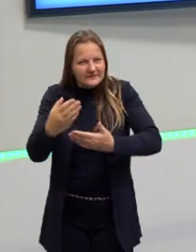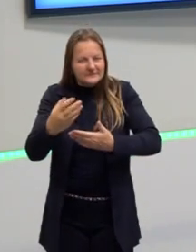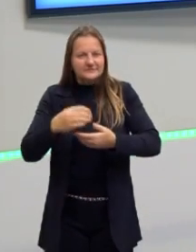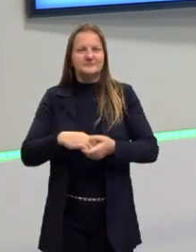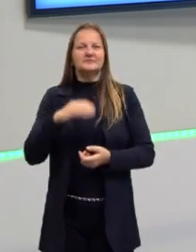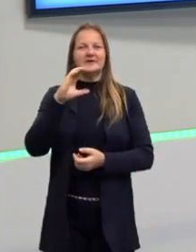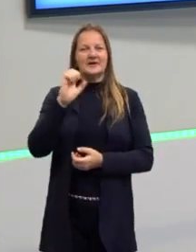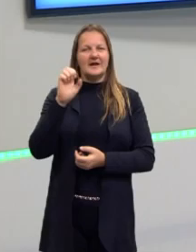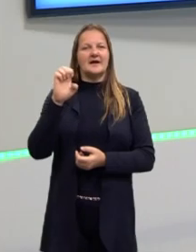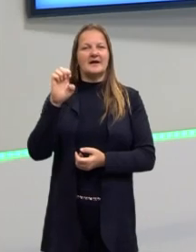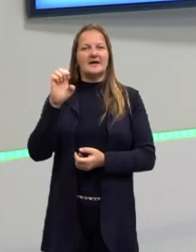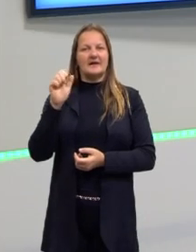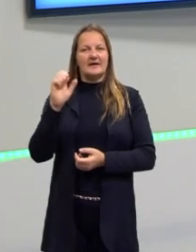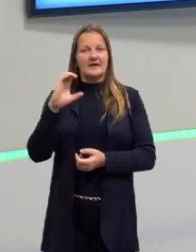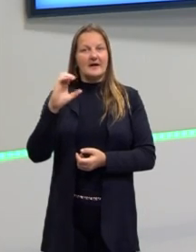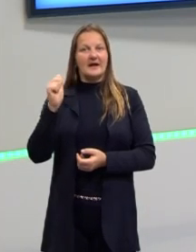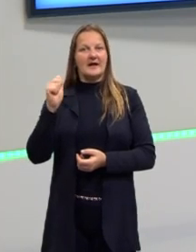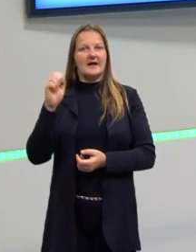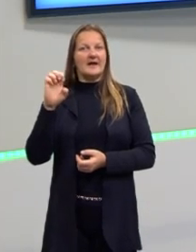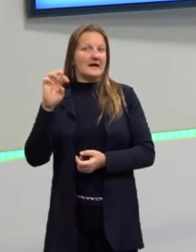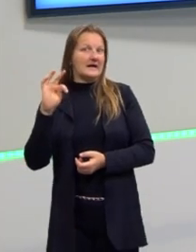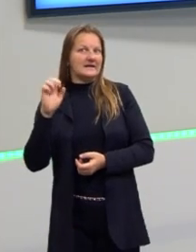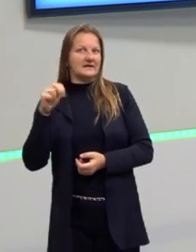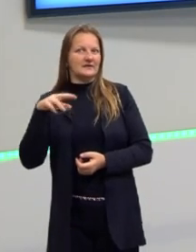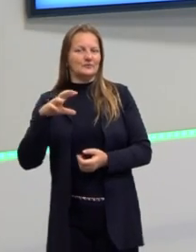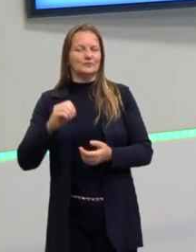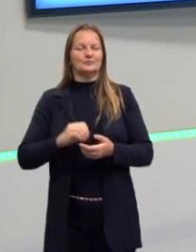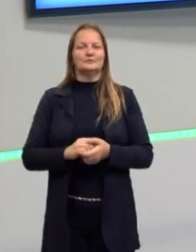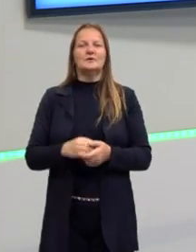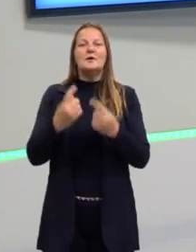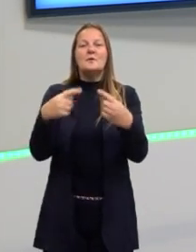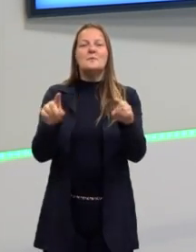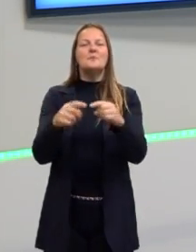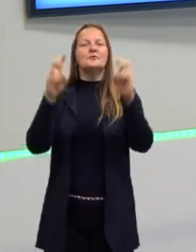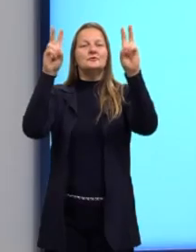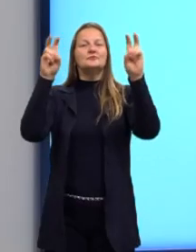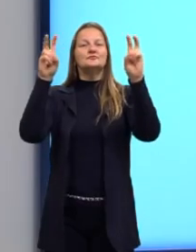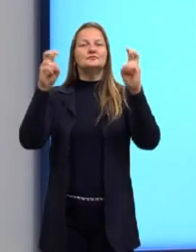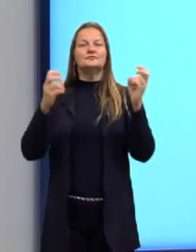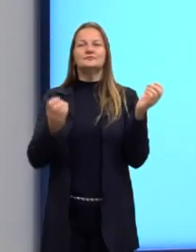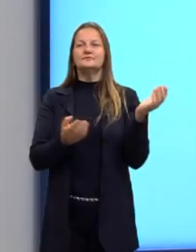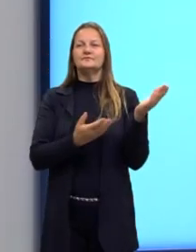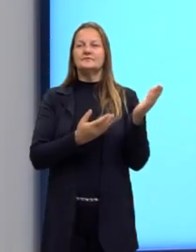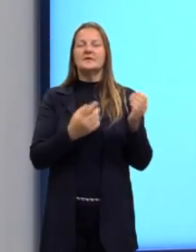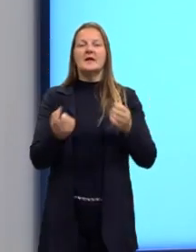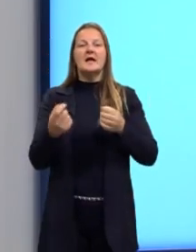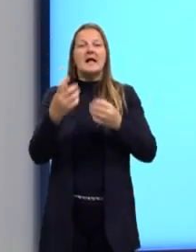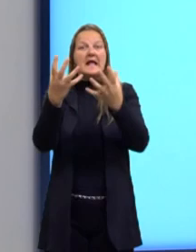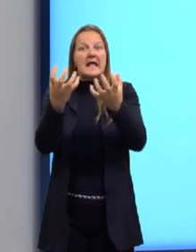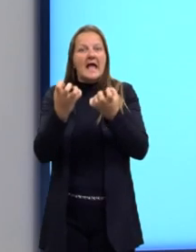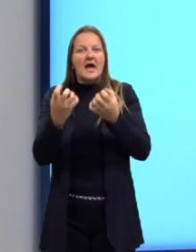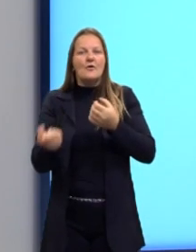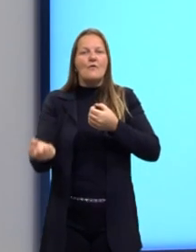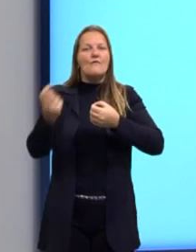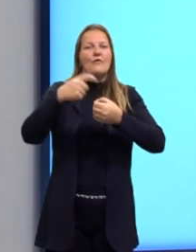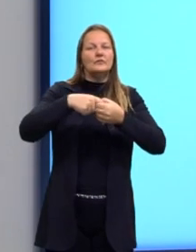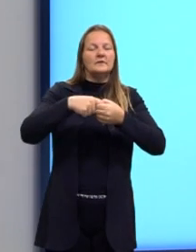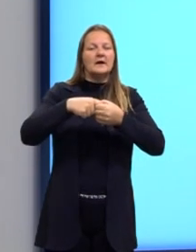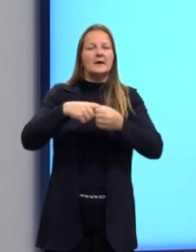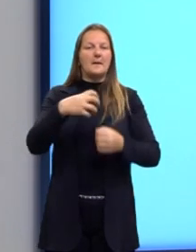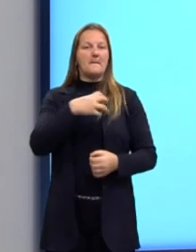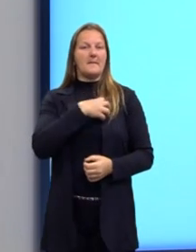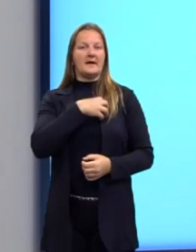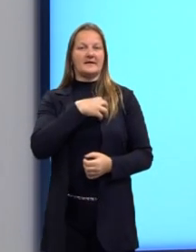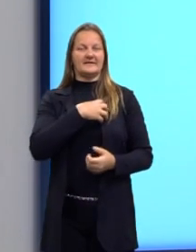Caetano Veloso e essa música é o título dela é quero voltar para Bahia aí o antes to go Back do Bahia